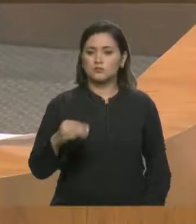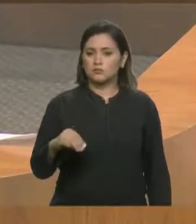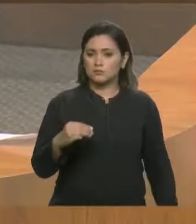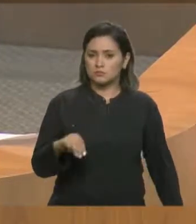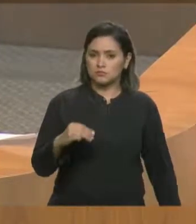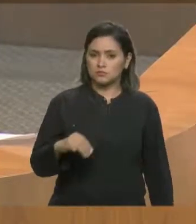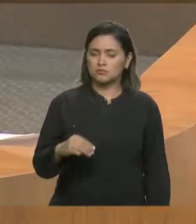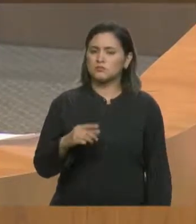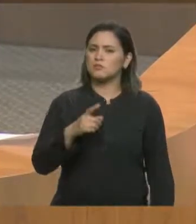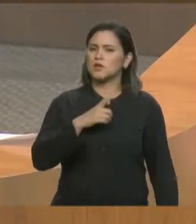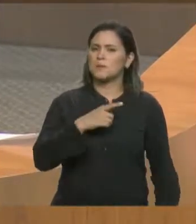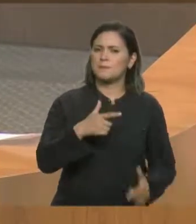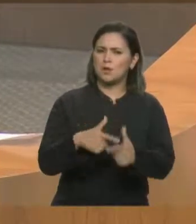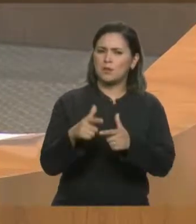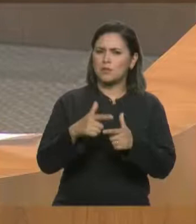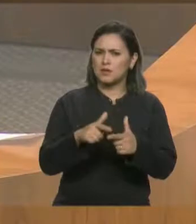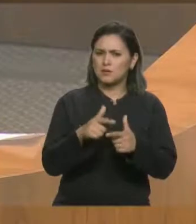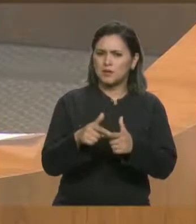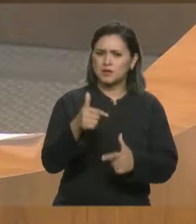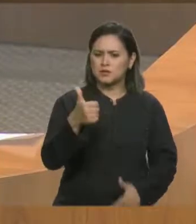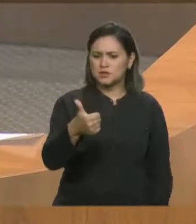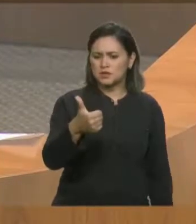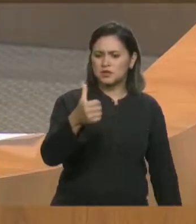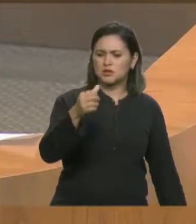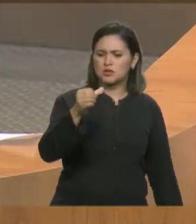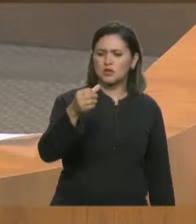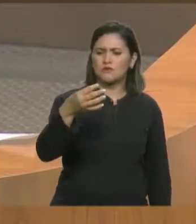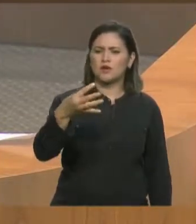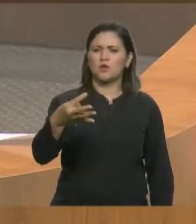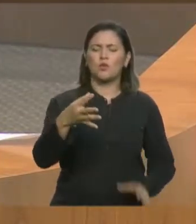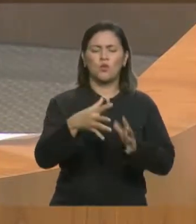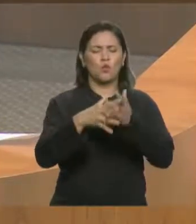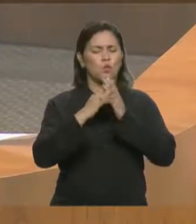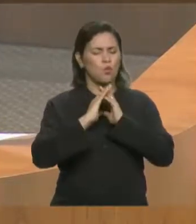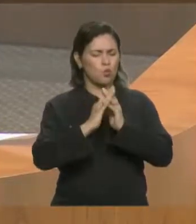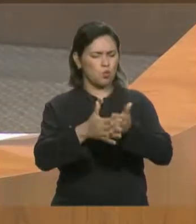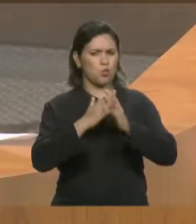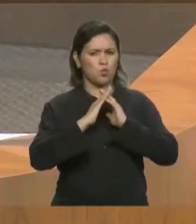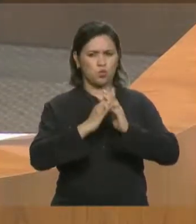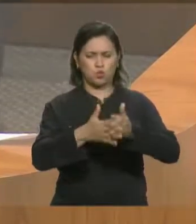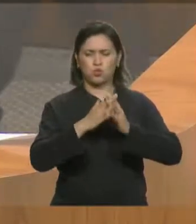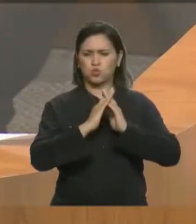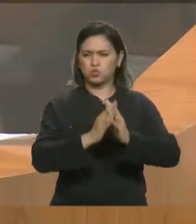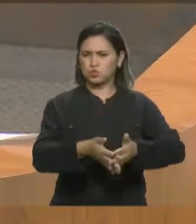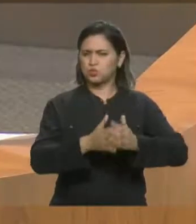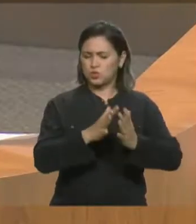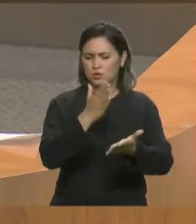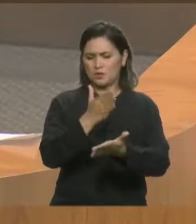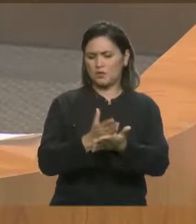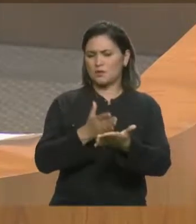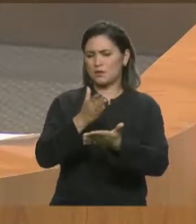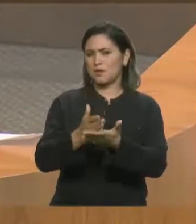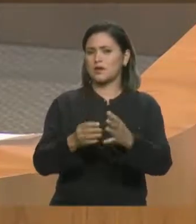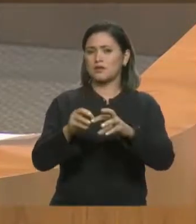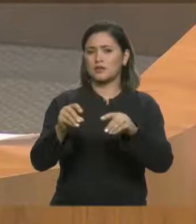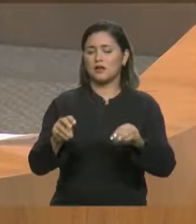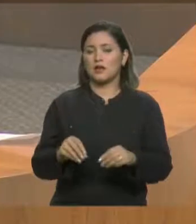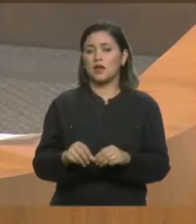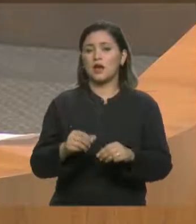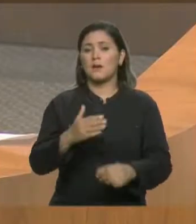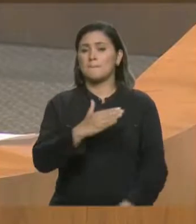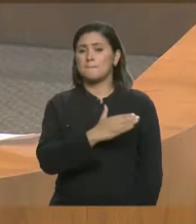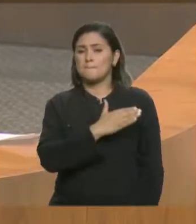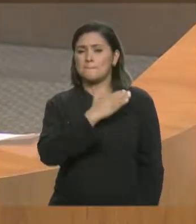194 conflitos em 75 cidades, com 13 mortes e mais de 31 mil